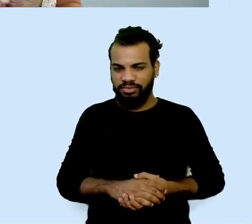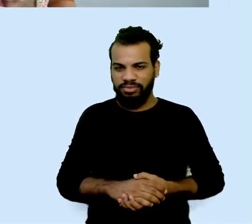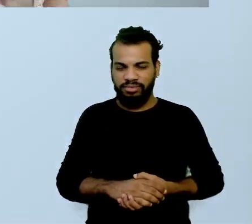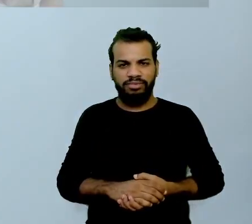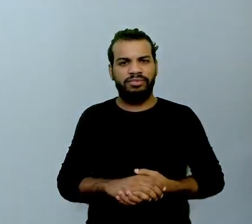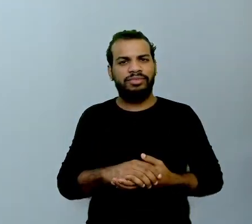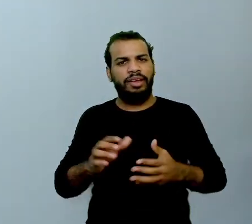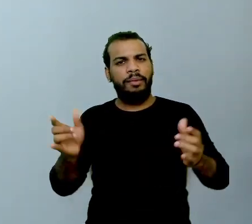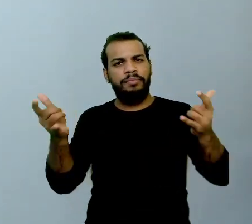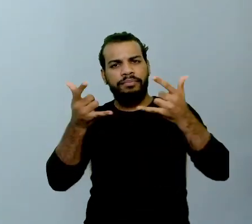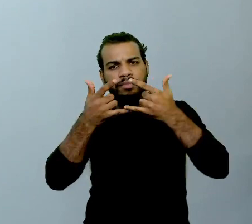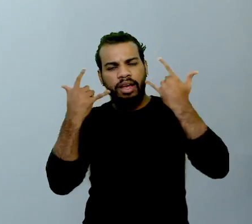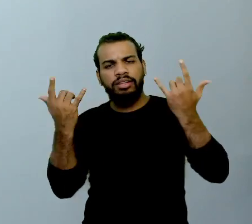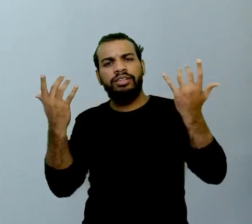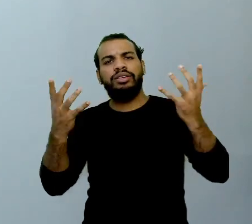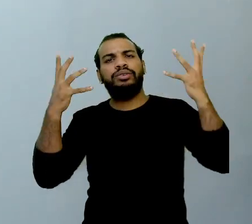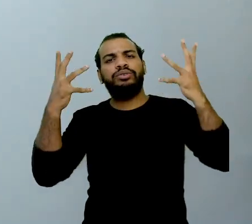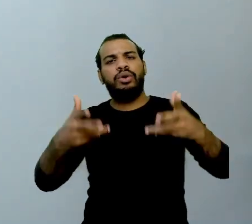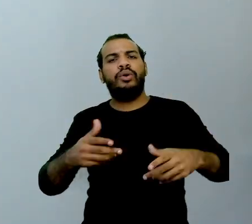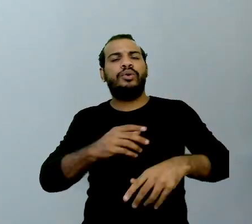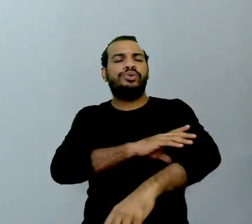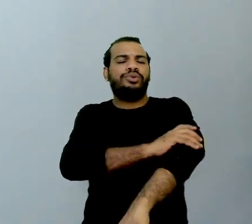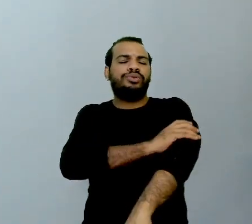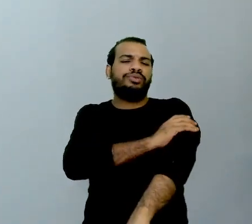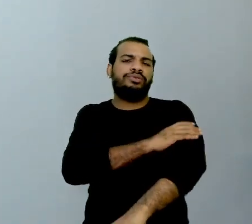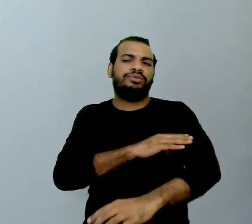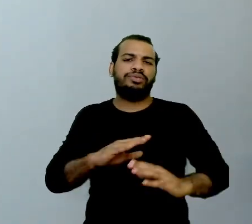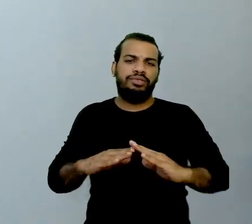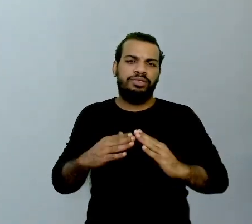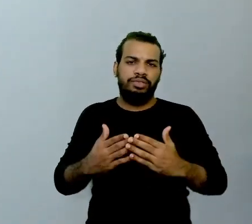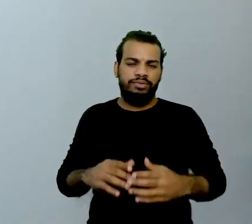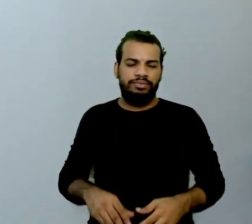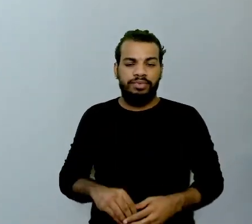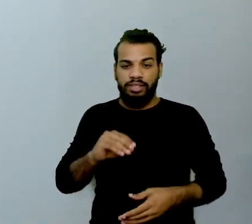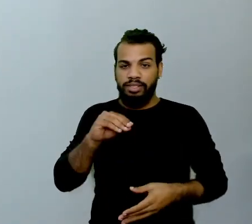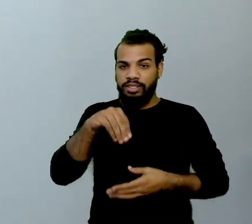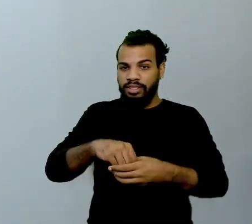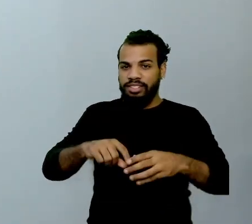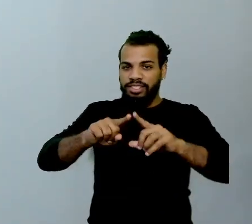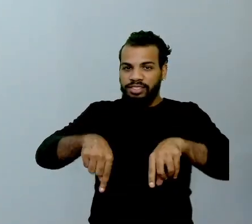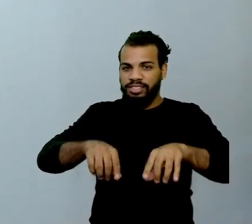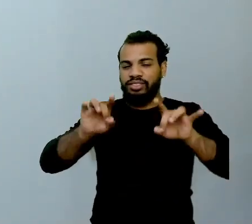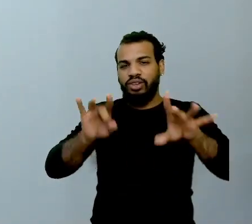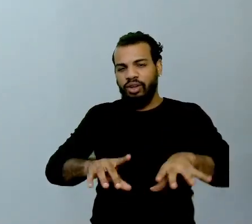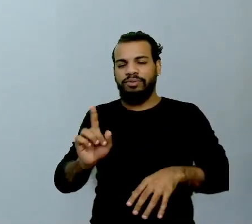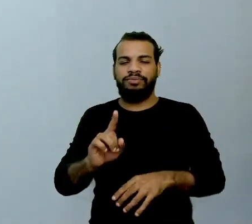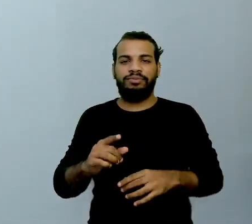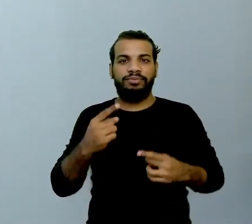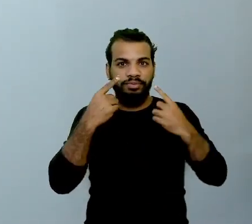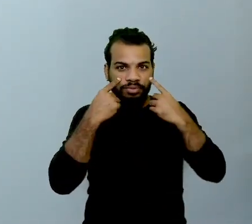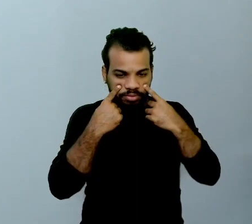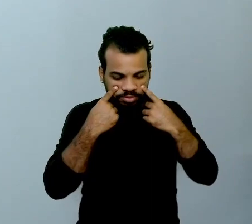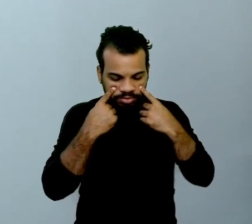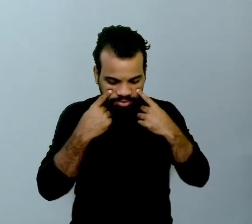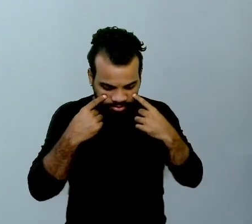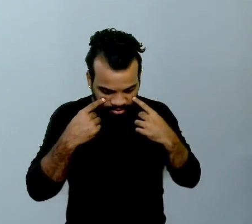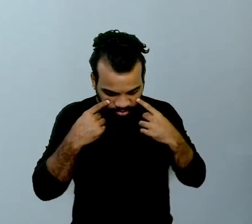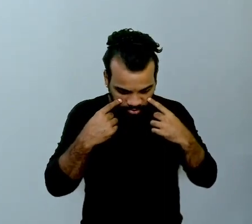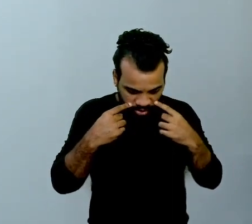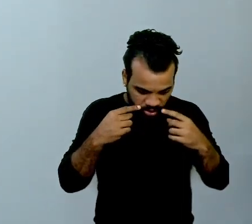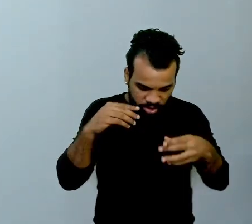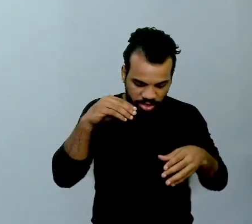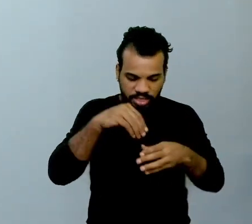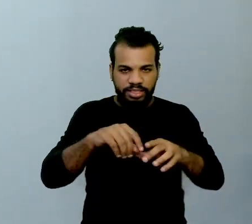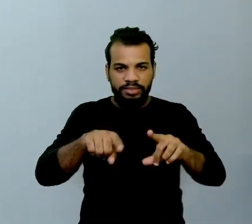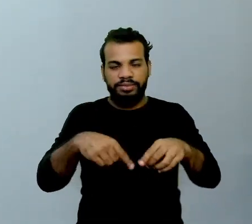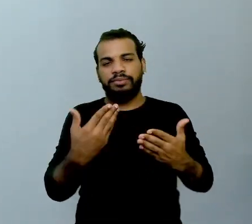máscara em todos os ambientes escolares. Tá? Não é só dentro da sala de aula, galera, se liga que não é só dentro da sala de